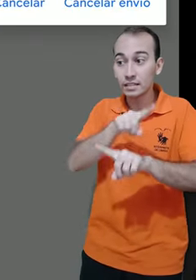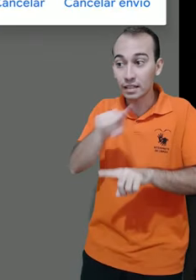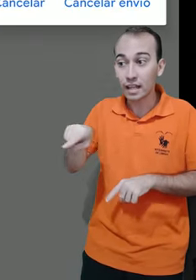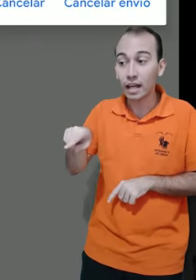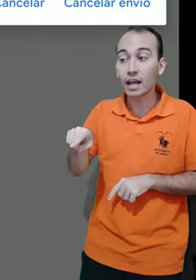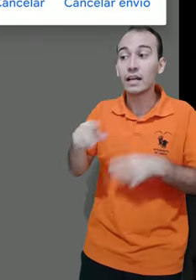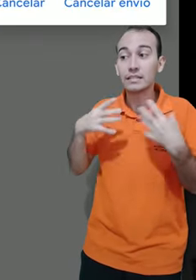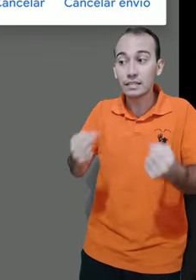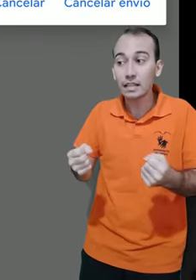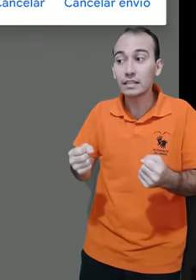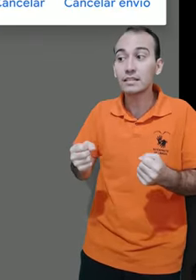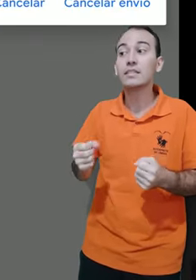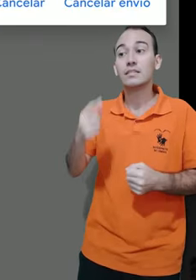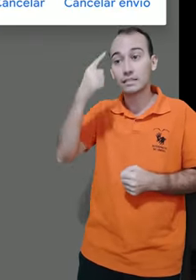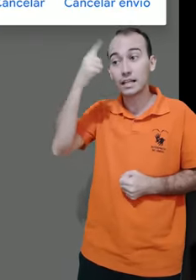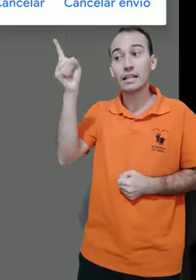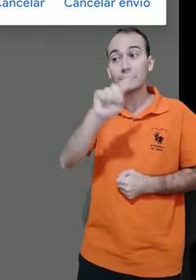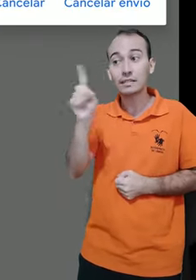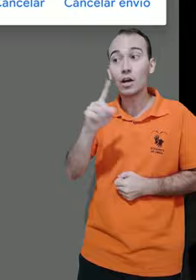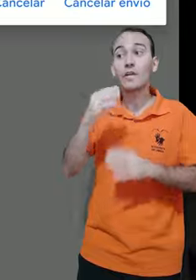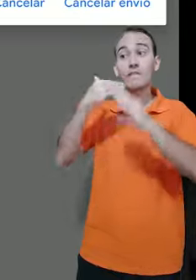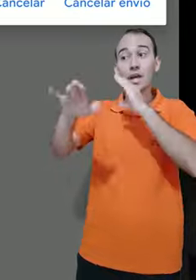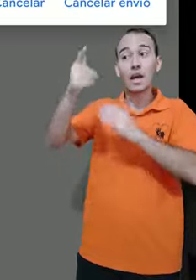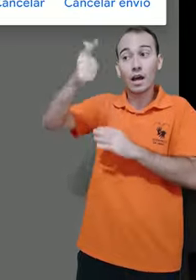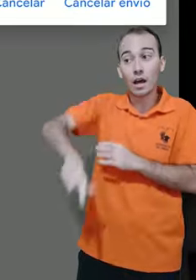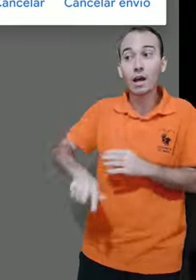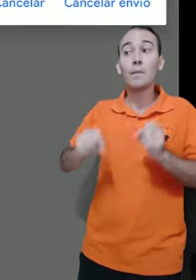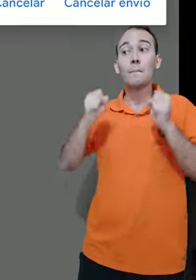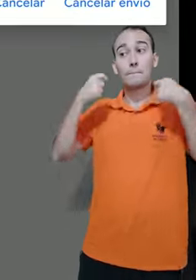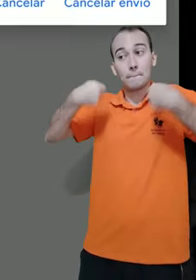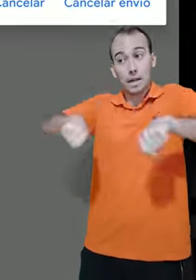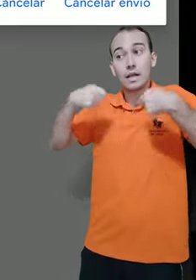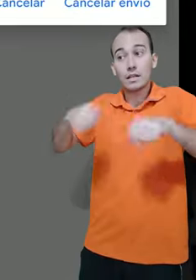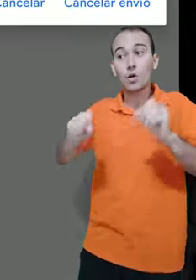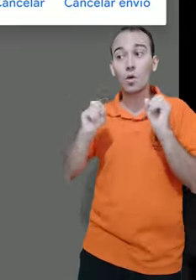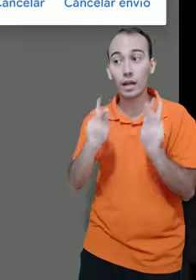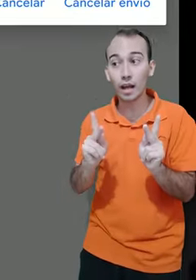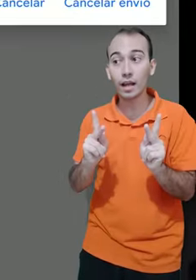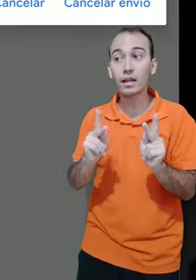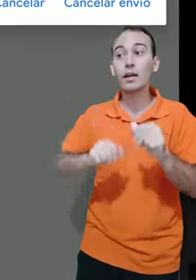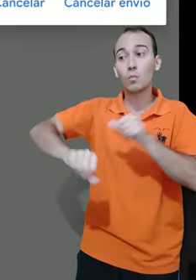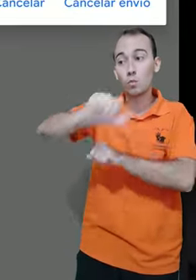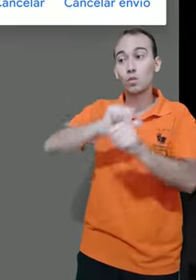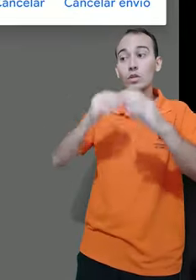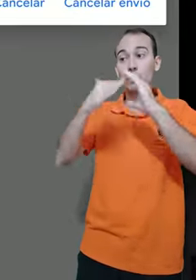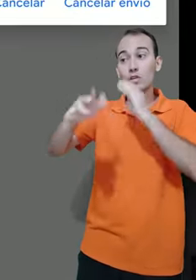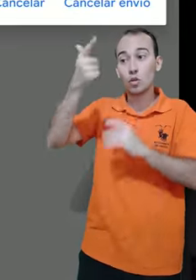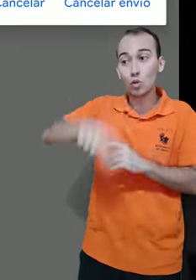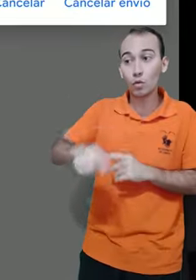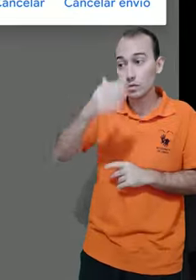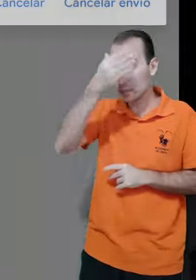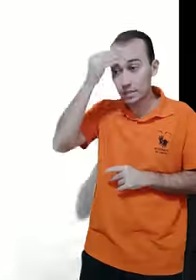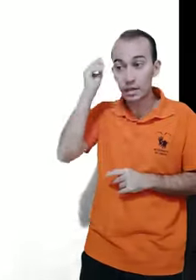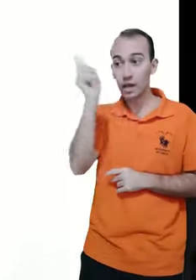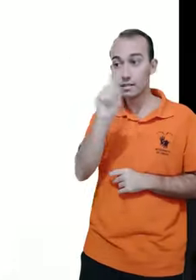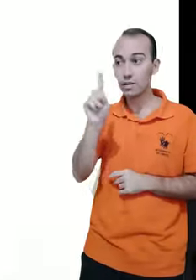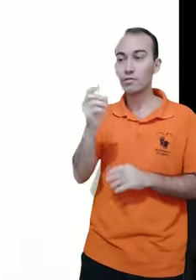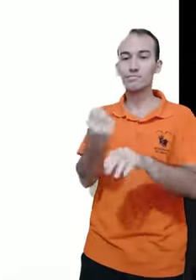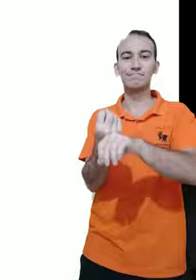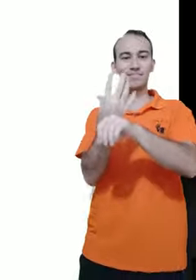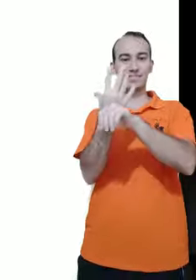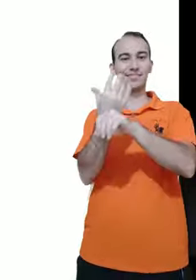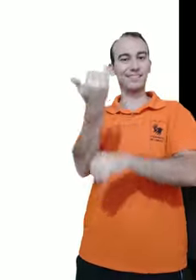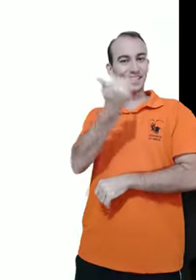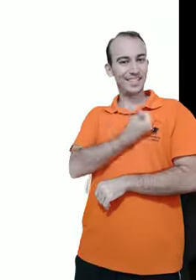você notificado como a janela pop-up confirmando o cancelamento dizendo para você não se esquecer de ligar a atividade novamente depois de concluir a